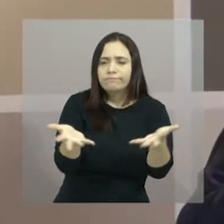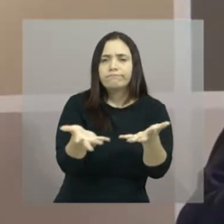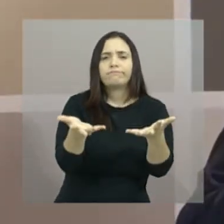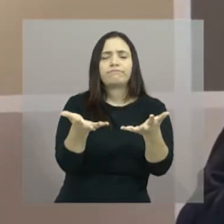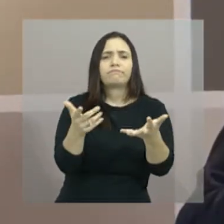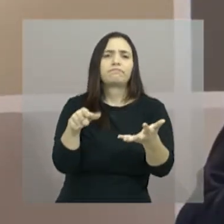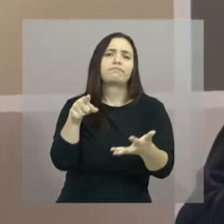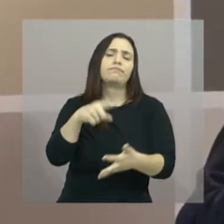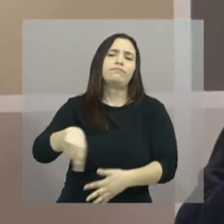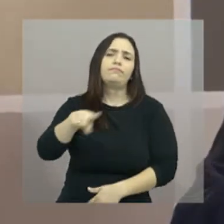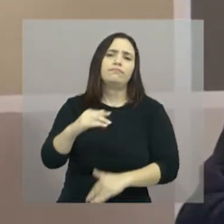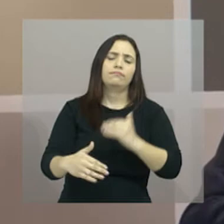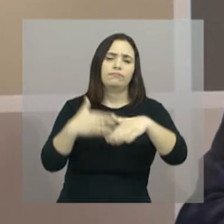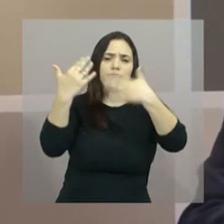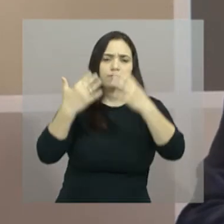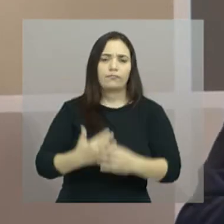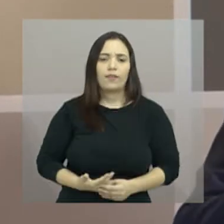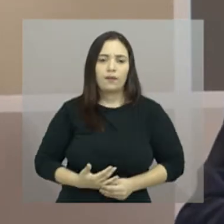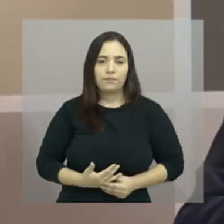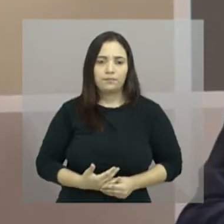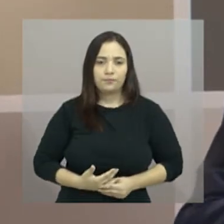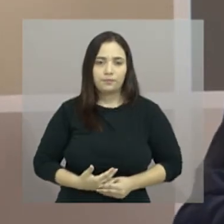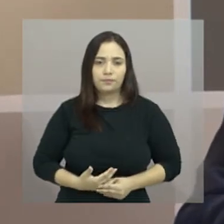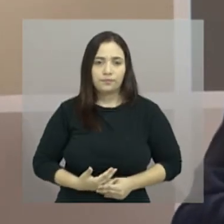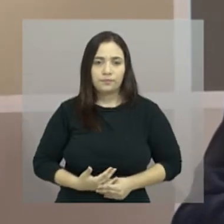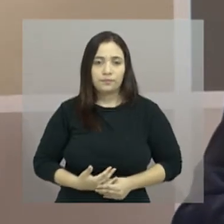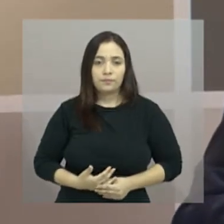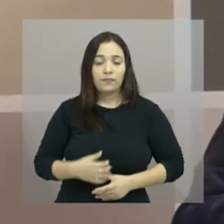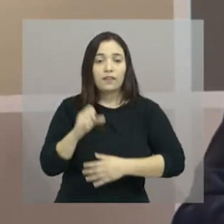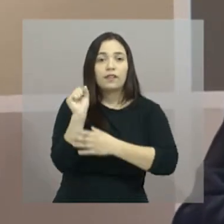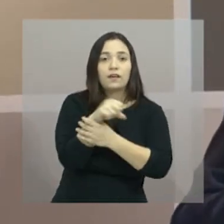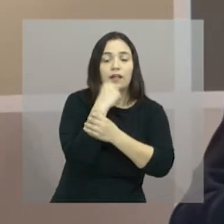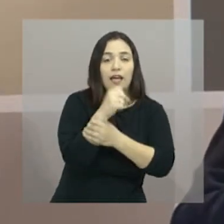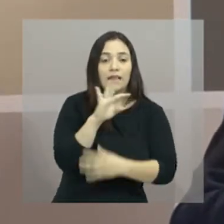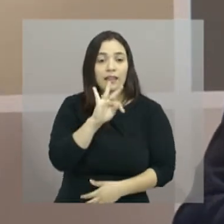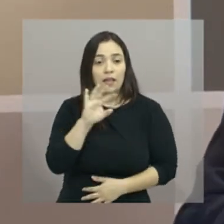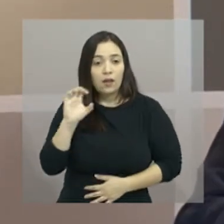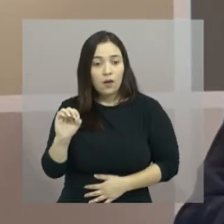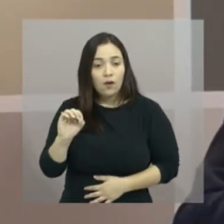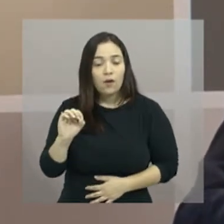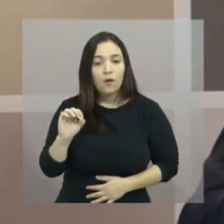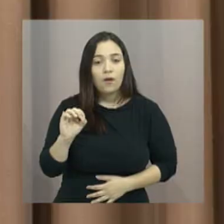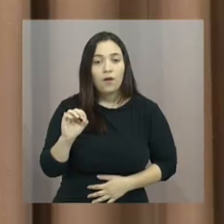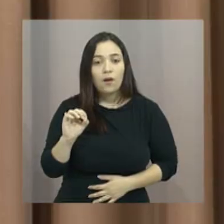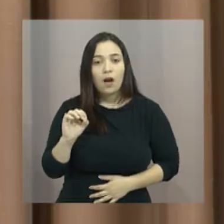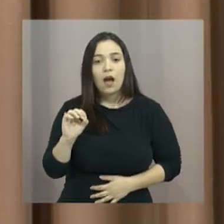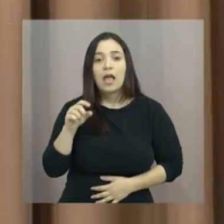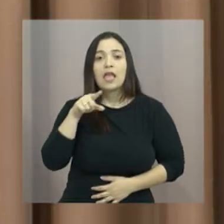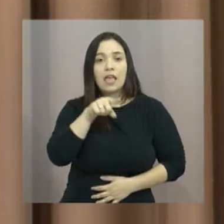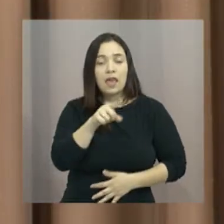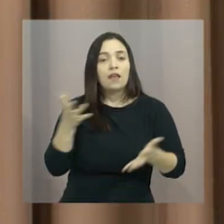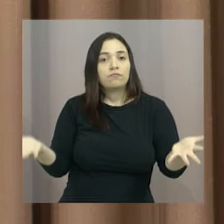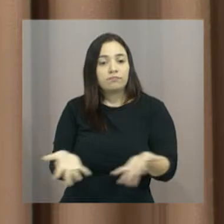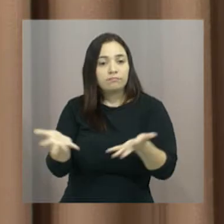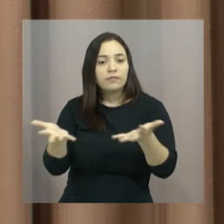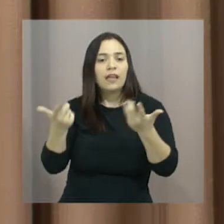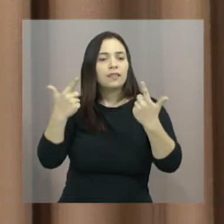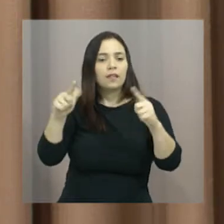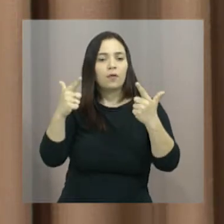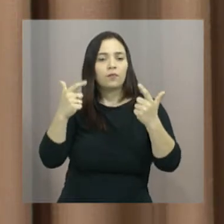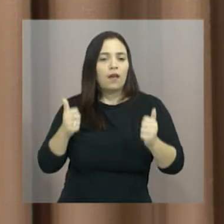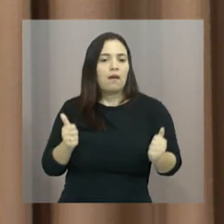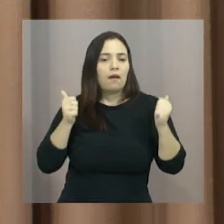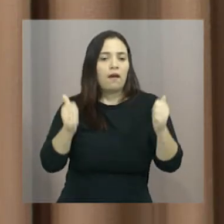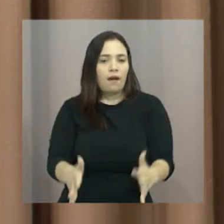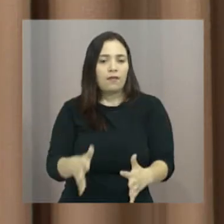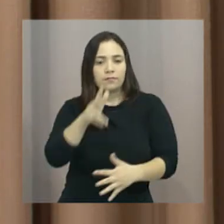Garda. O fisioterapeuta e o terapeuta ocupacional, ele se paga. Ele não gera custos a mais para o